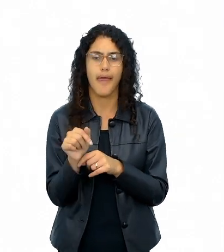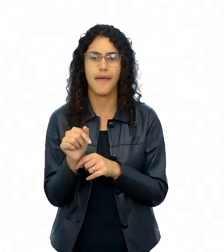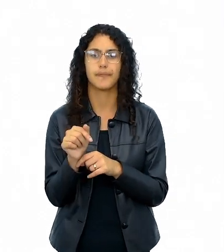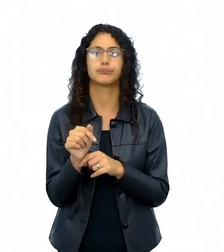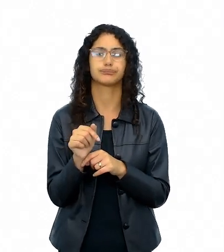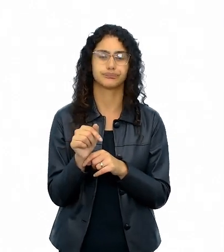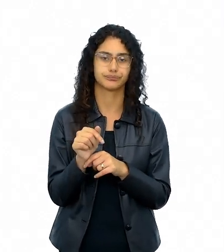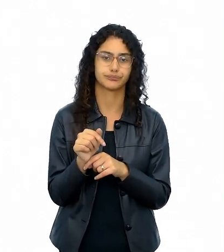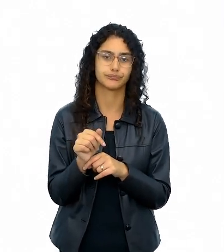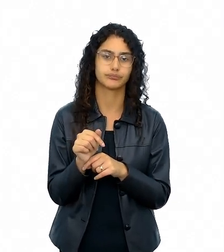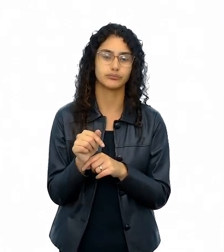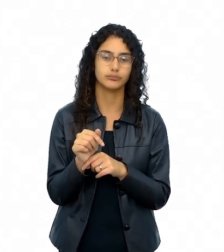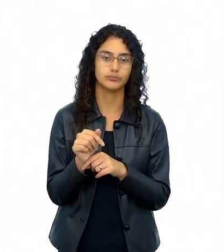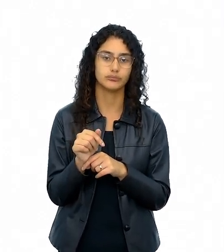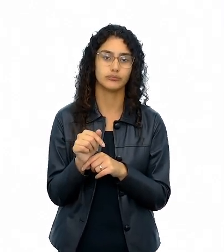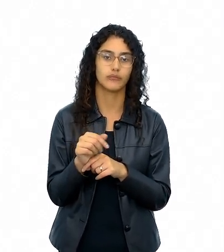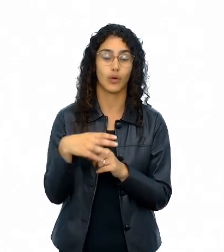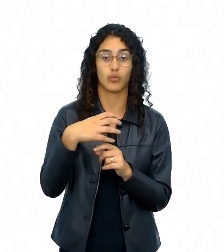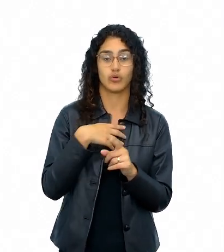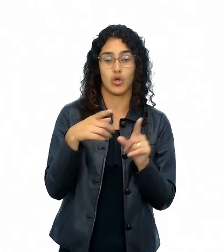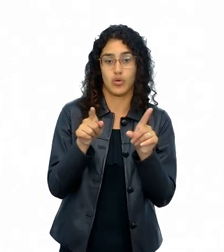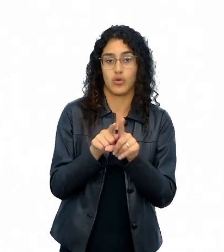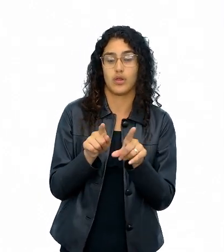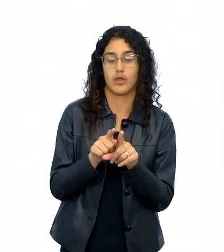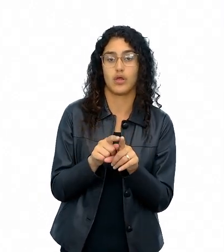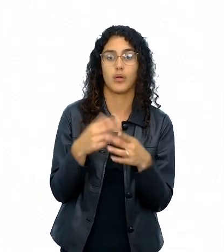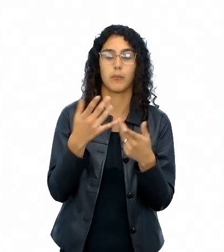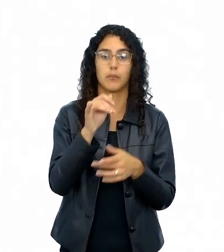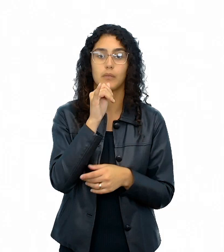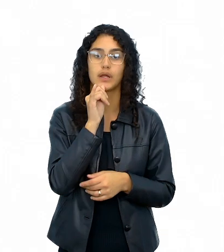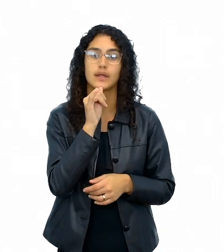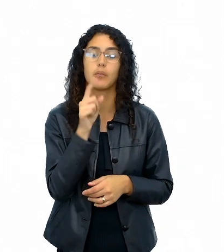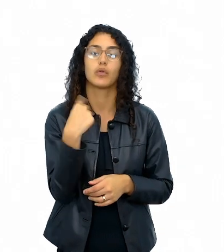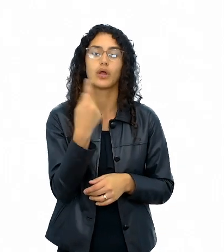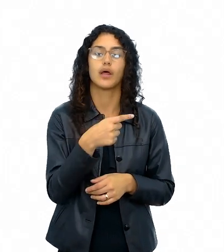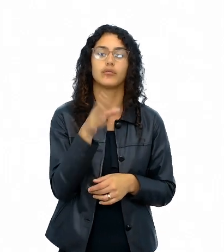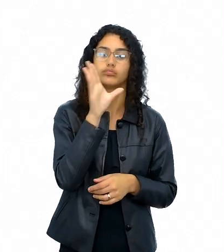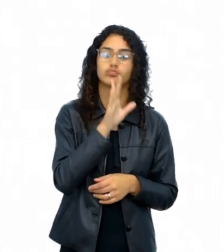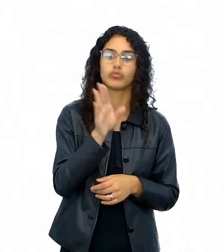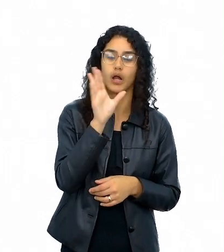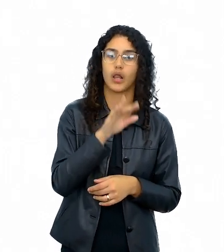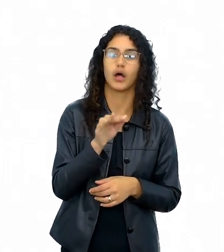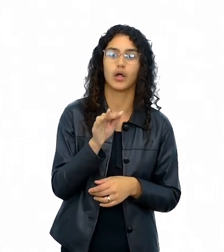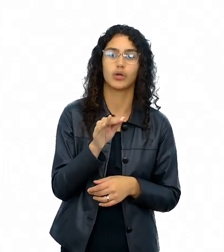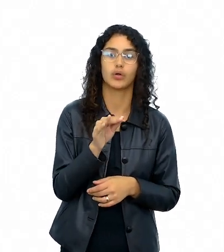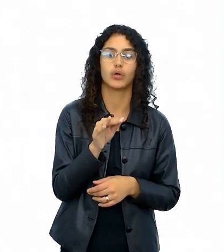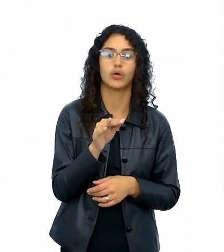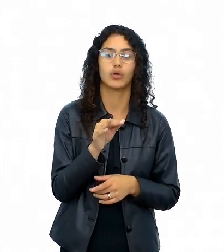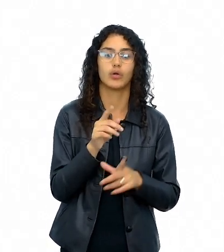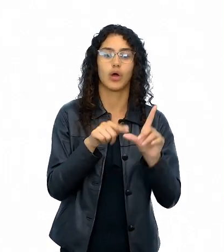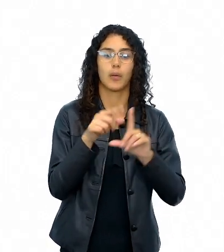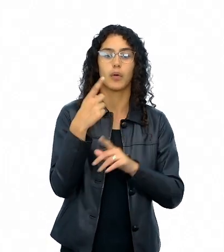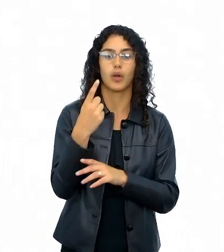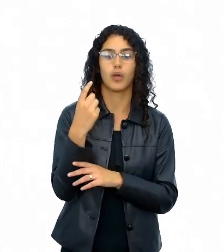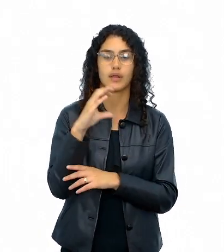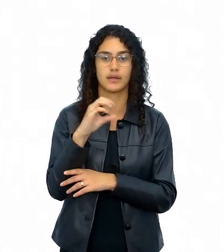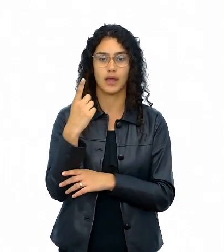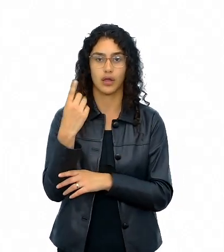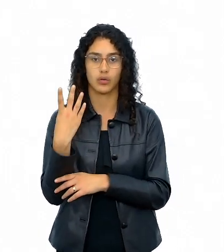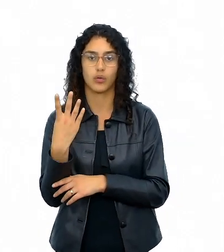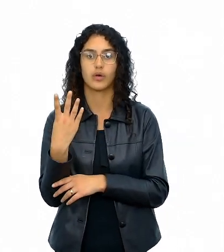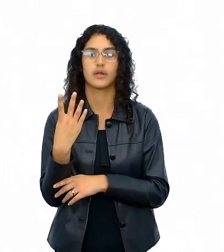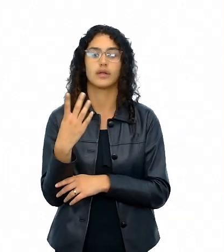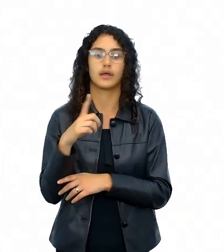né, a meia-vida, né? Então, por exemplo, lá a gente está falando do carbono 14, que ele é um